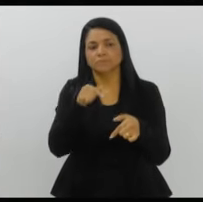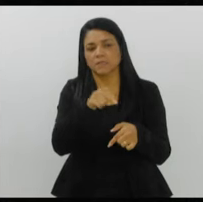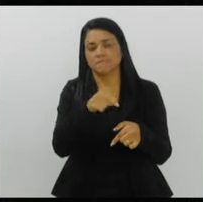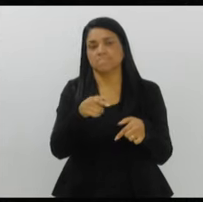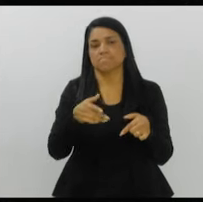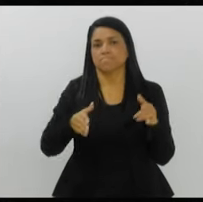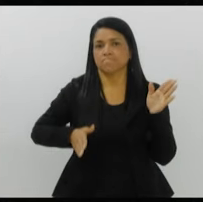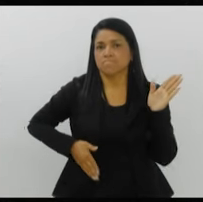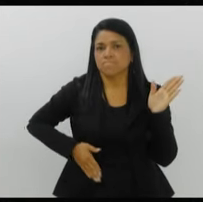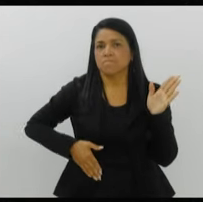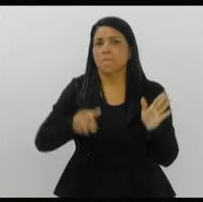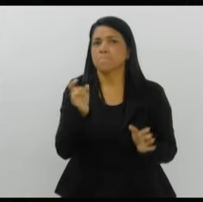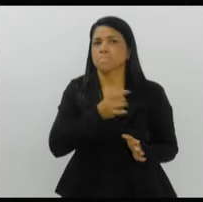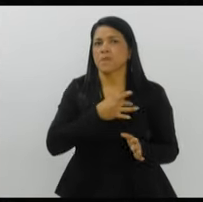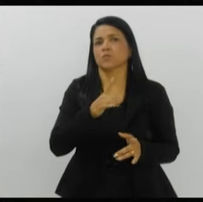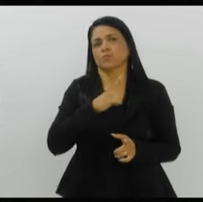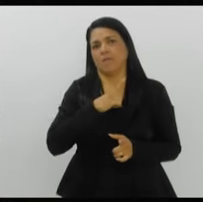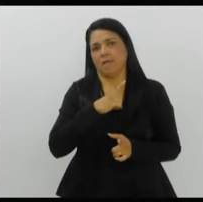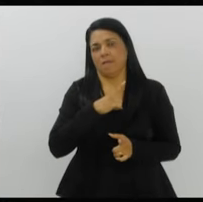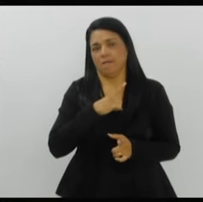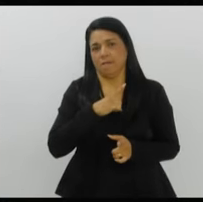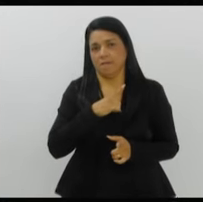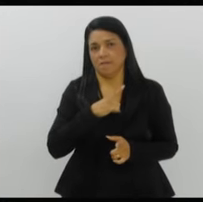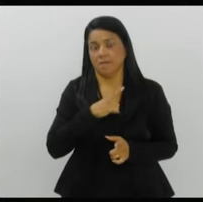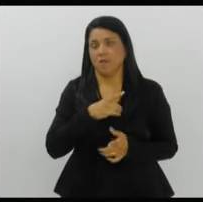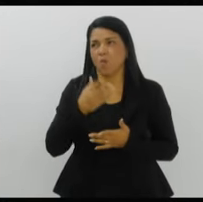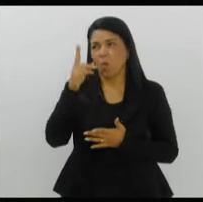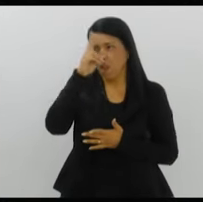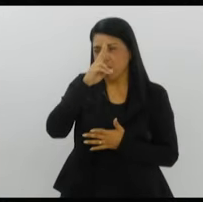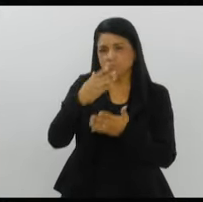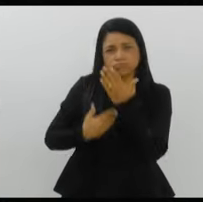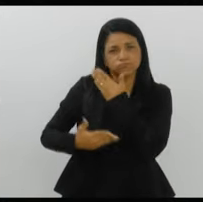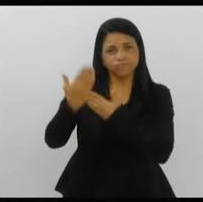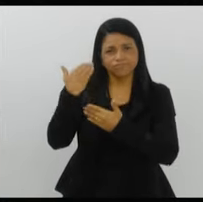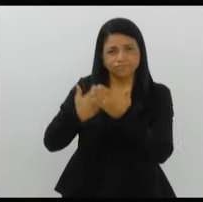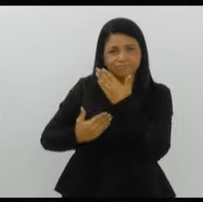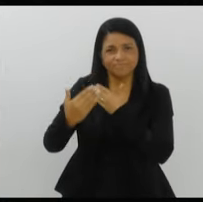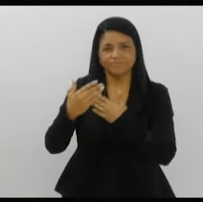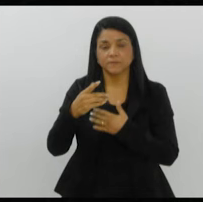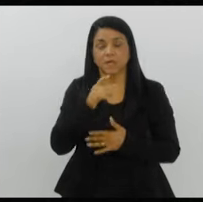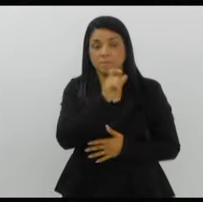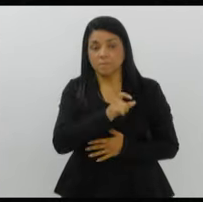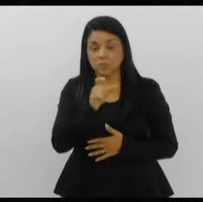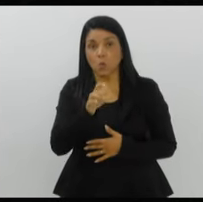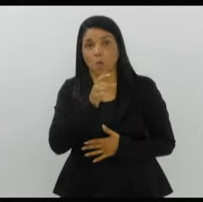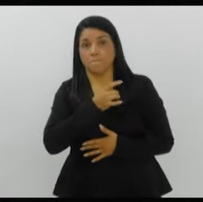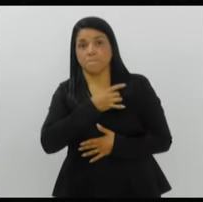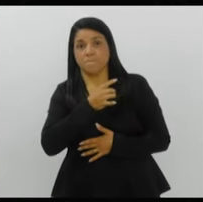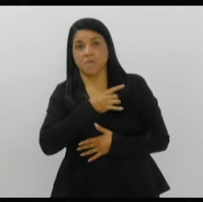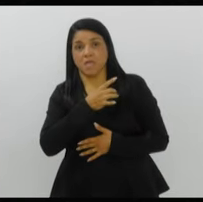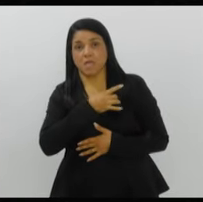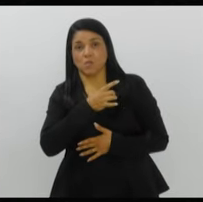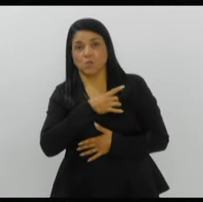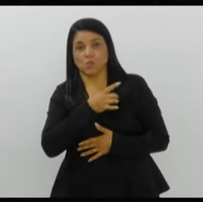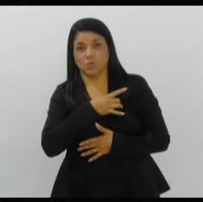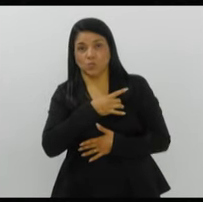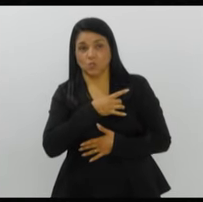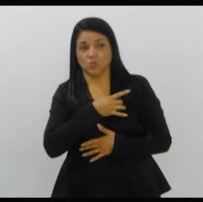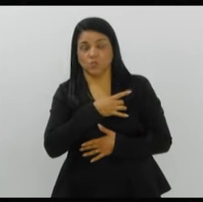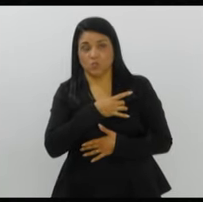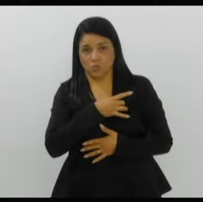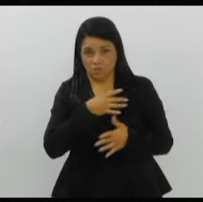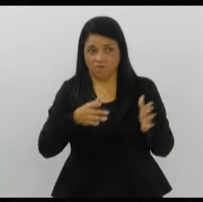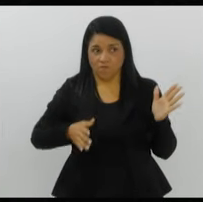eles vão fazer. Porque eu me lembro que antigamente as pessoas tinham medo. Medo. As pessoas não, os